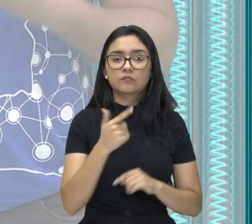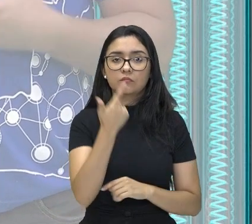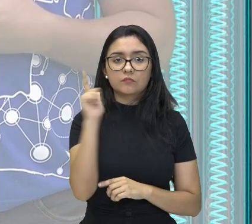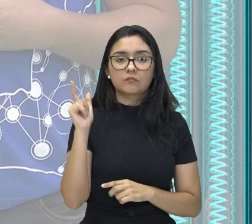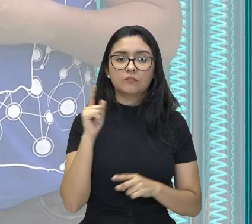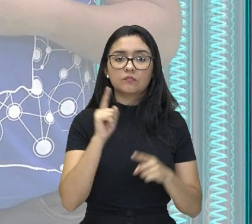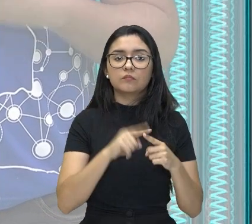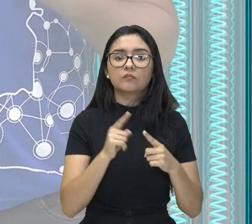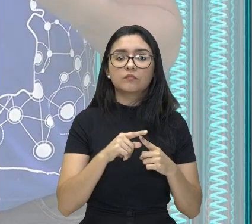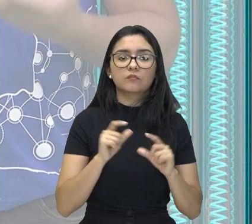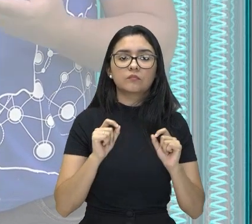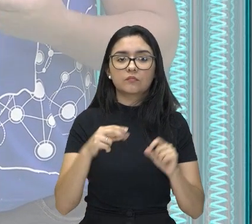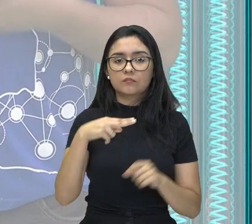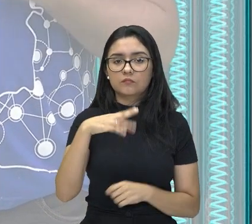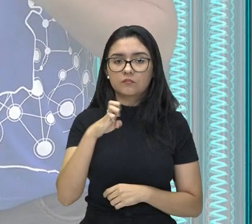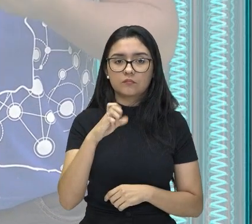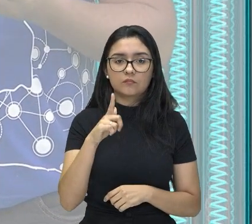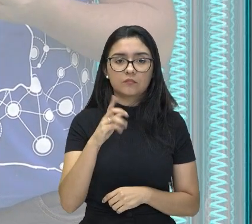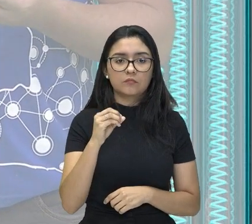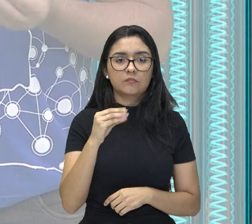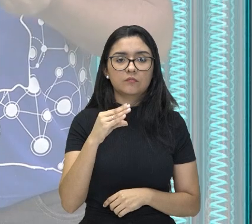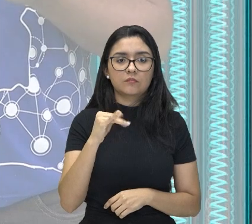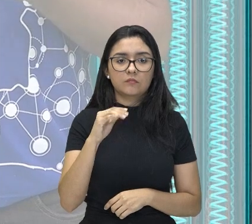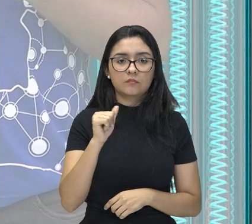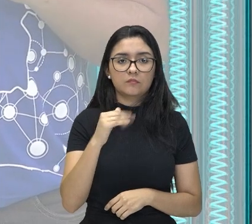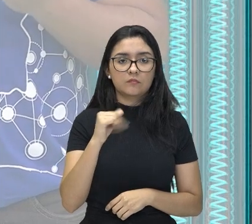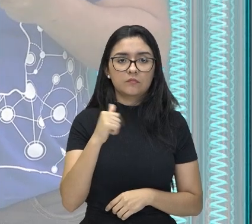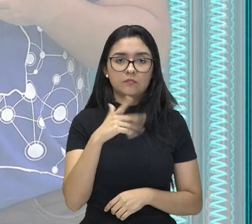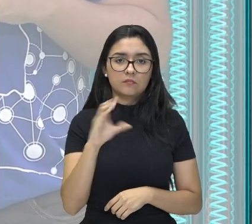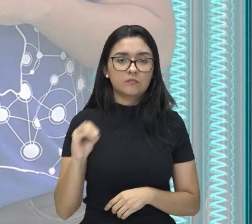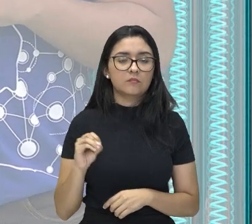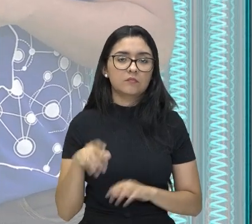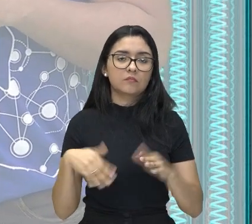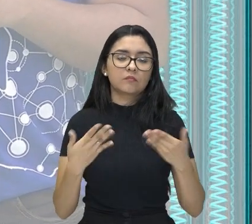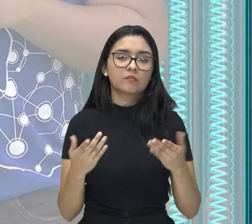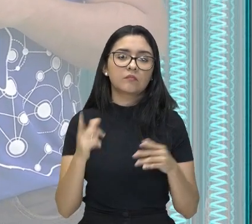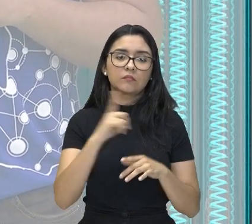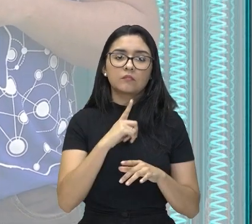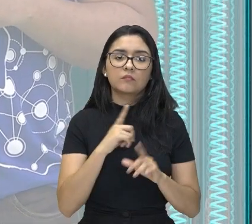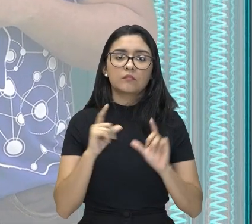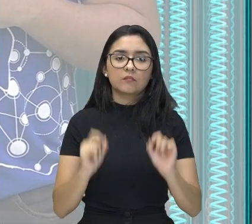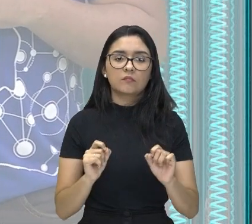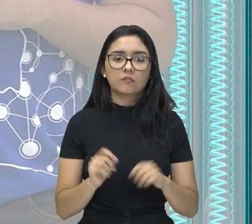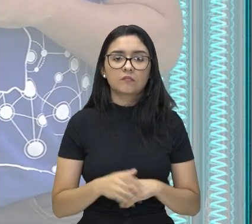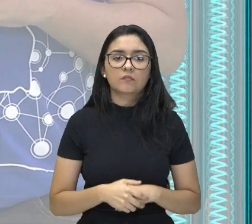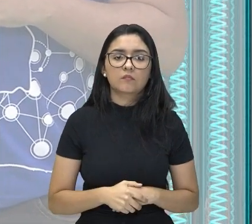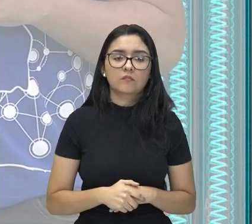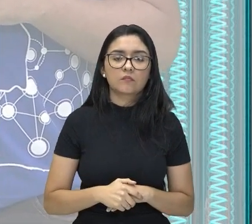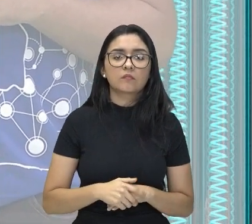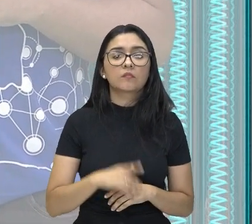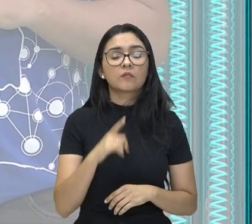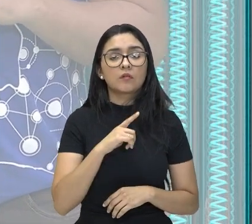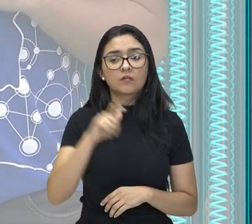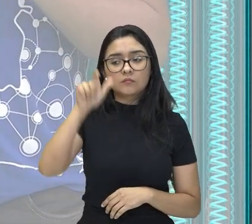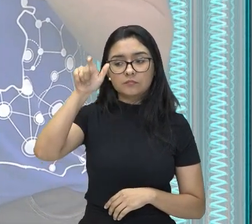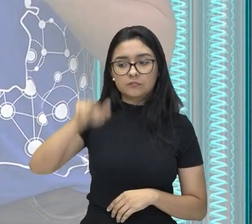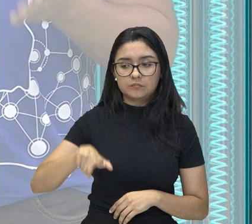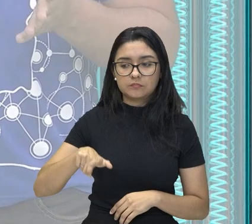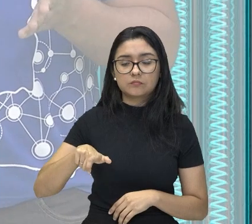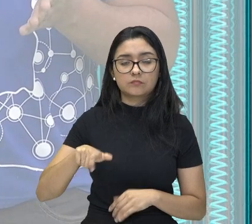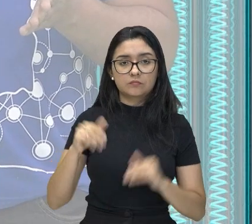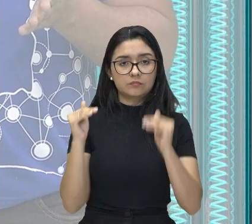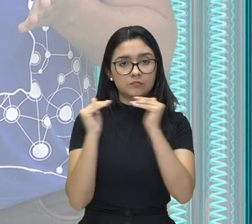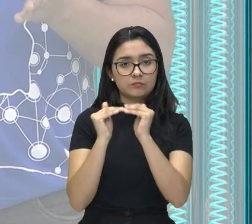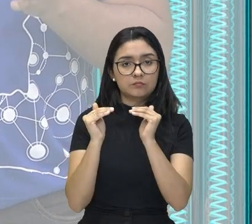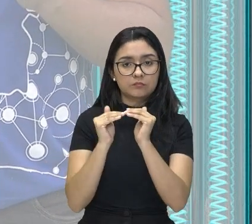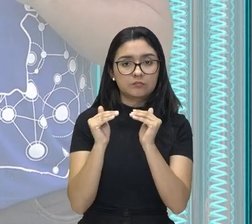a ideia de negociação, ponderação, quando a gente tem exatamente determinada pessoa que